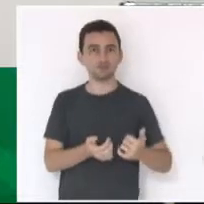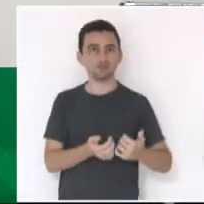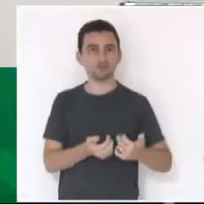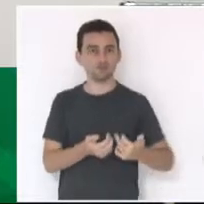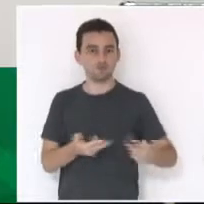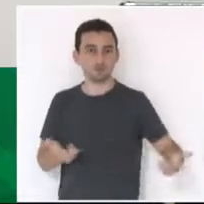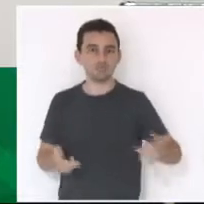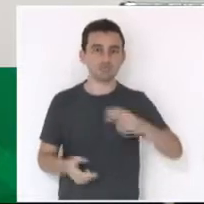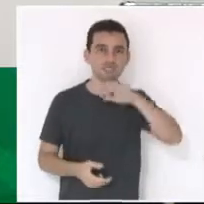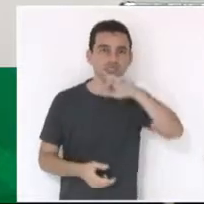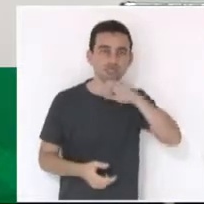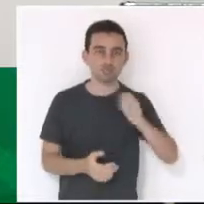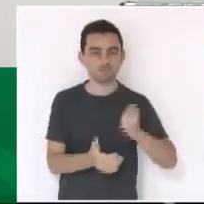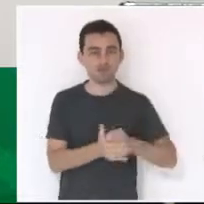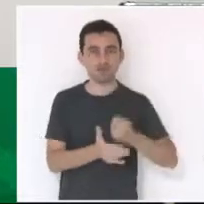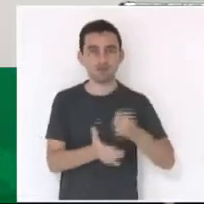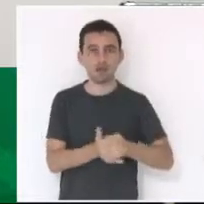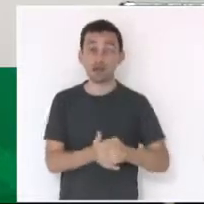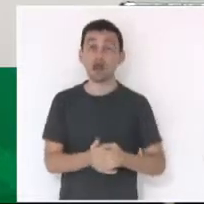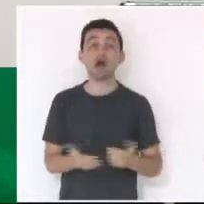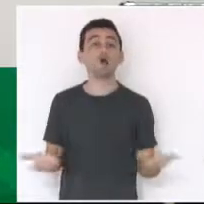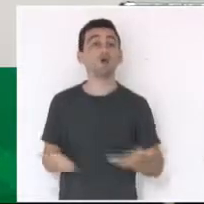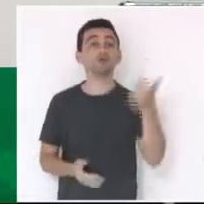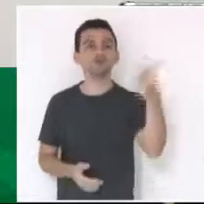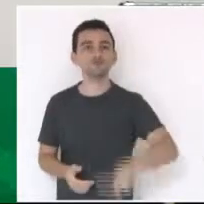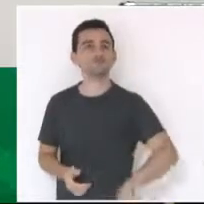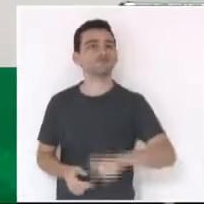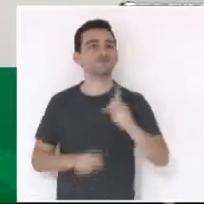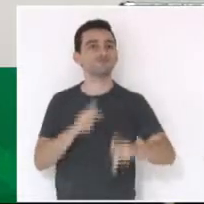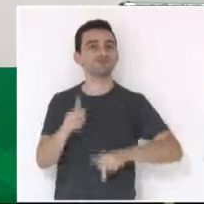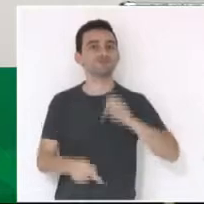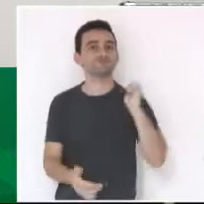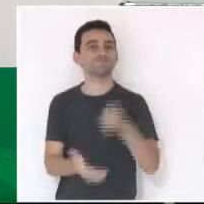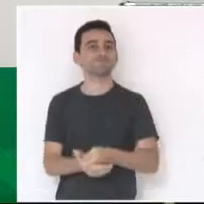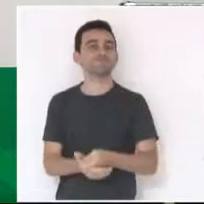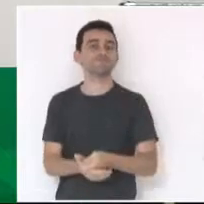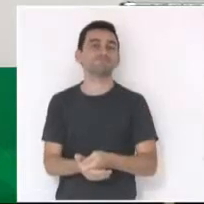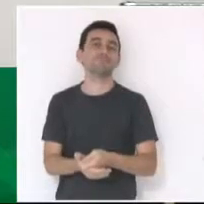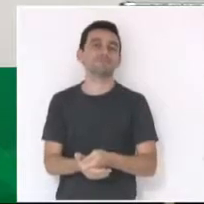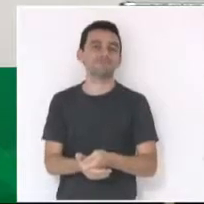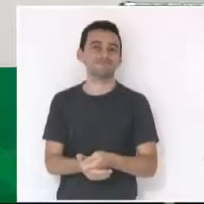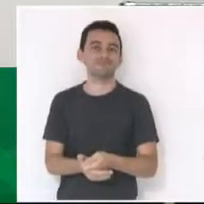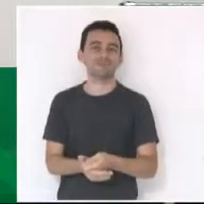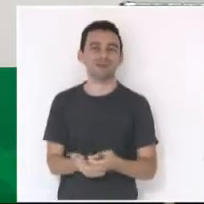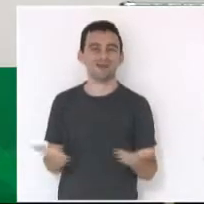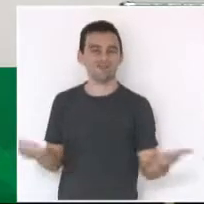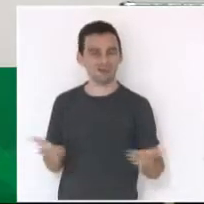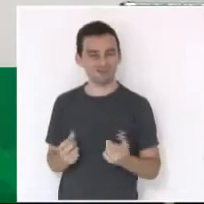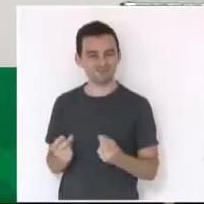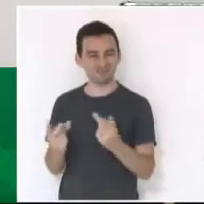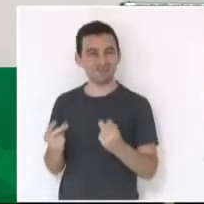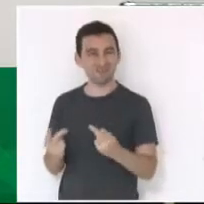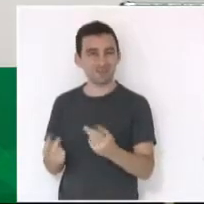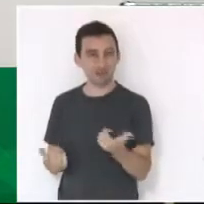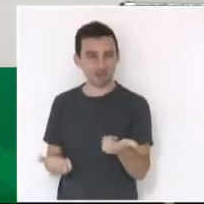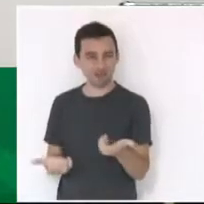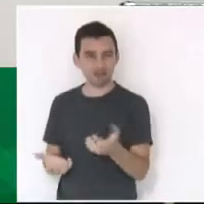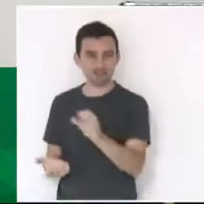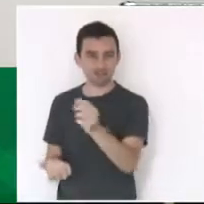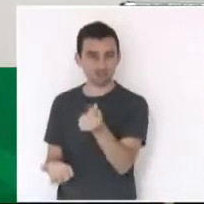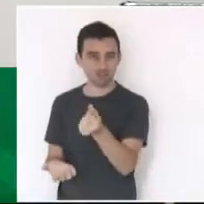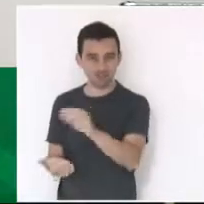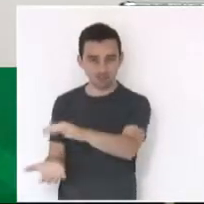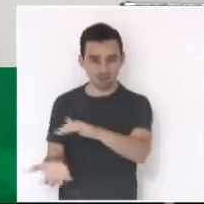as pessoas vão pagar de novo hora vender o patrimônio para gerar receita equivalente a